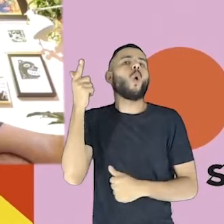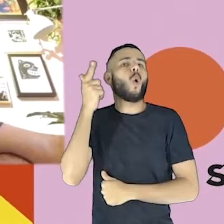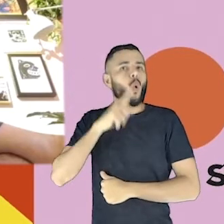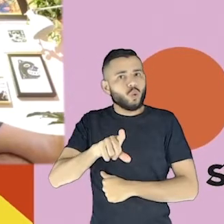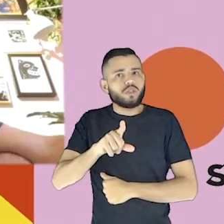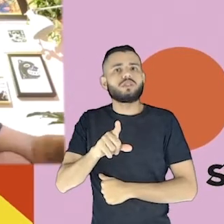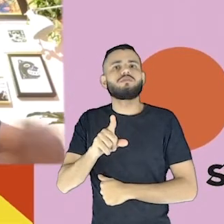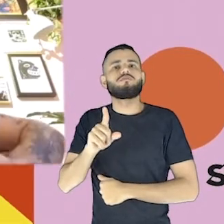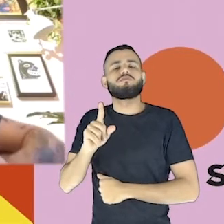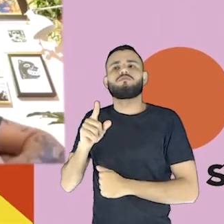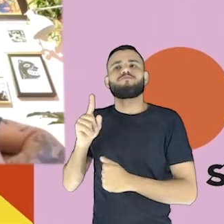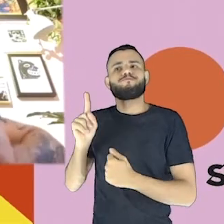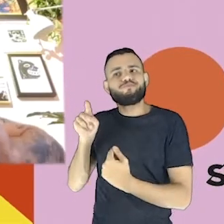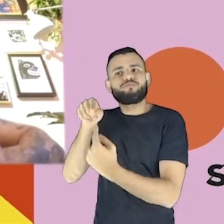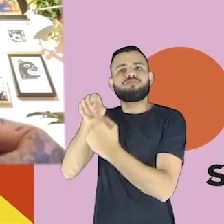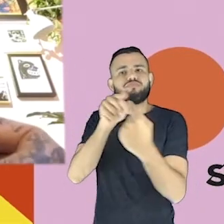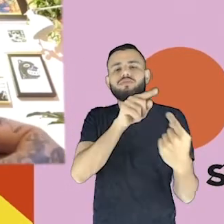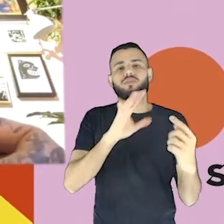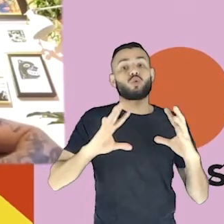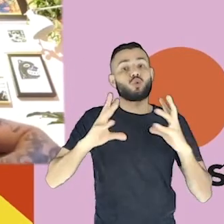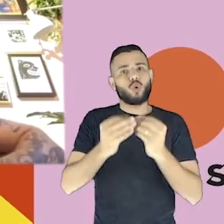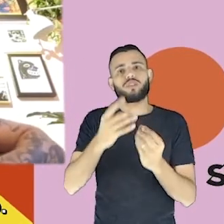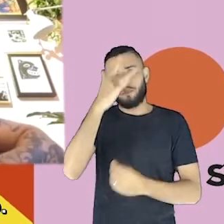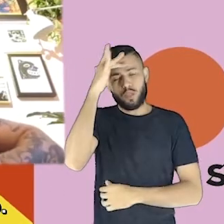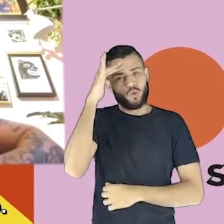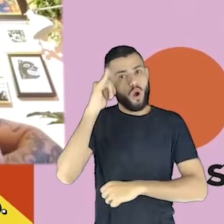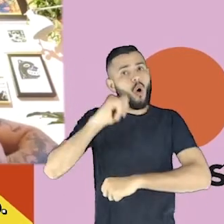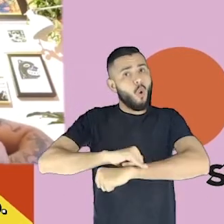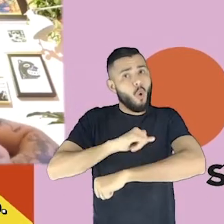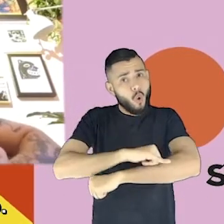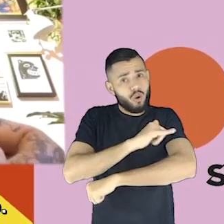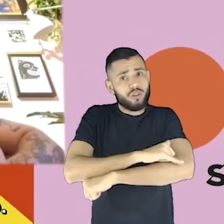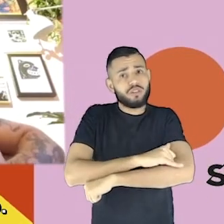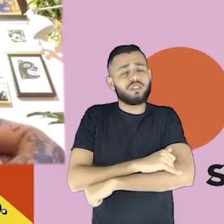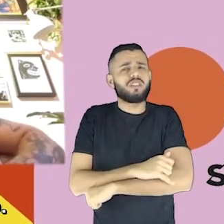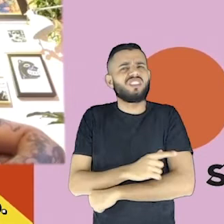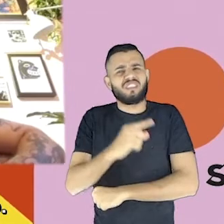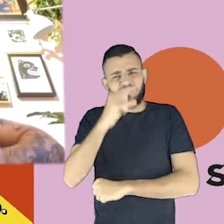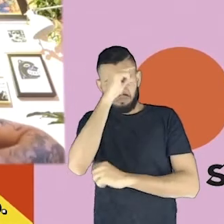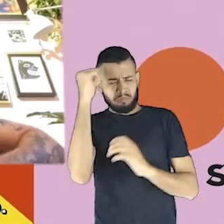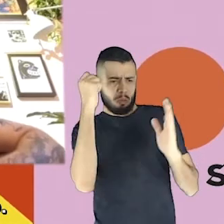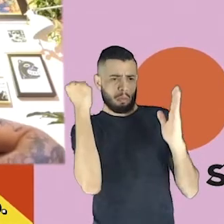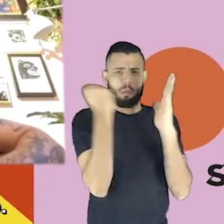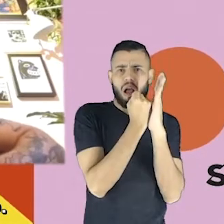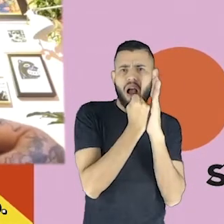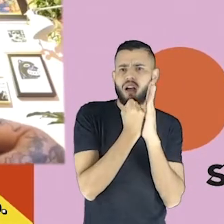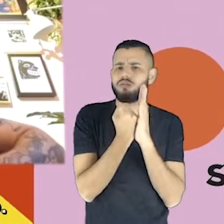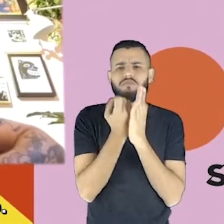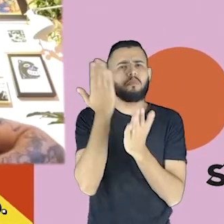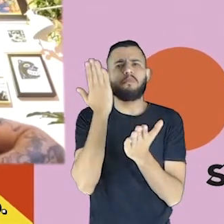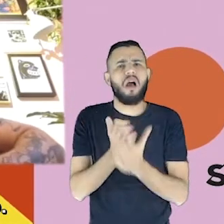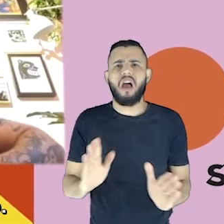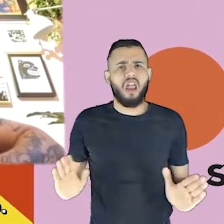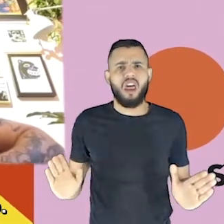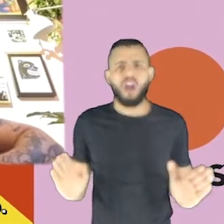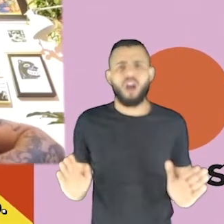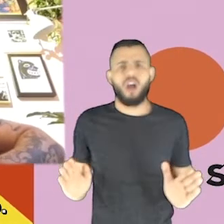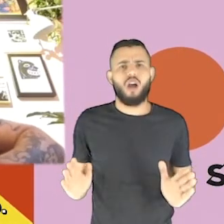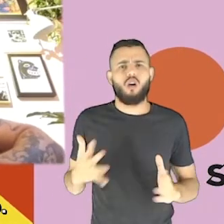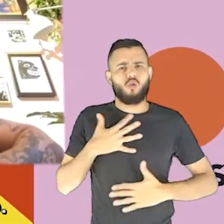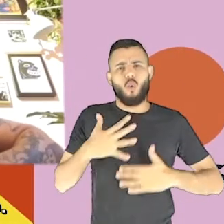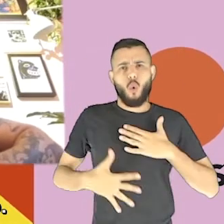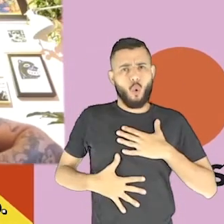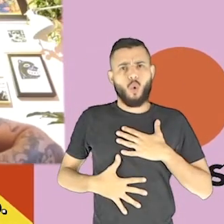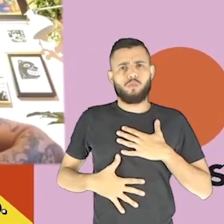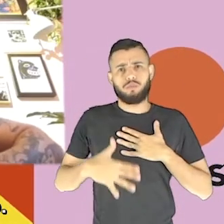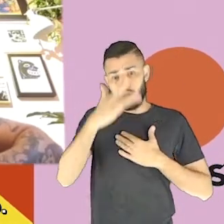atingir e comportar todas as pessoas gordas e também fazer, né, tirar esse estigma, tirar essa patologia,